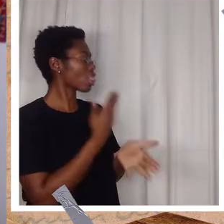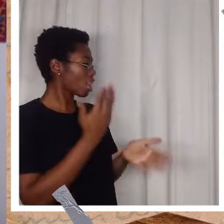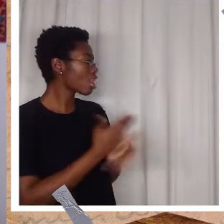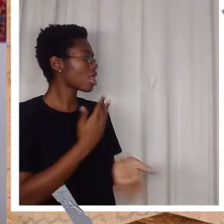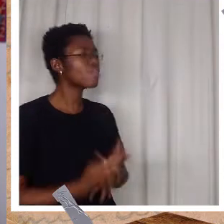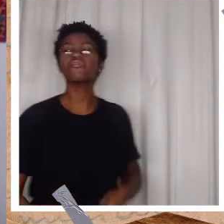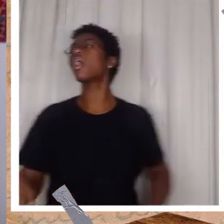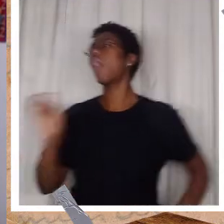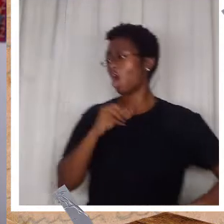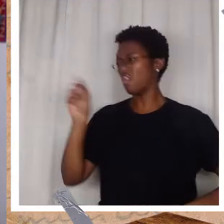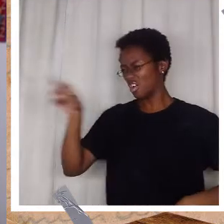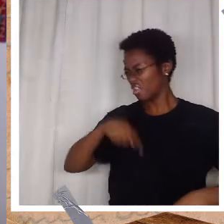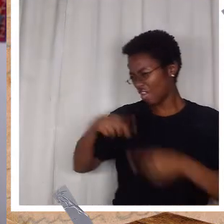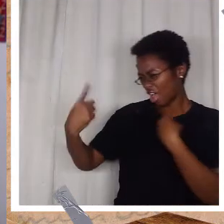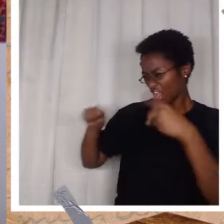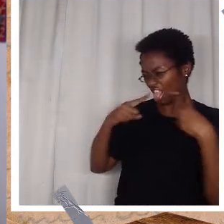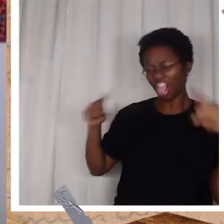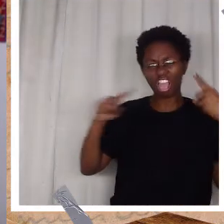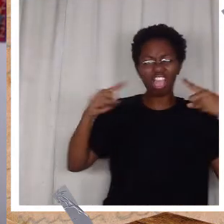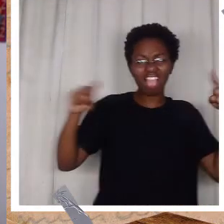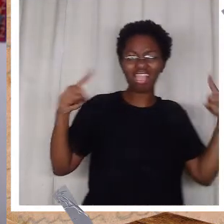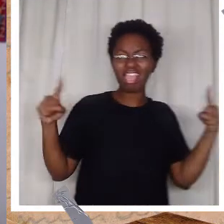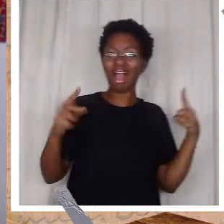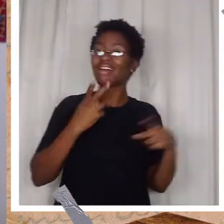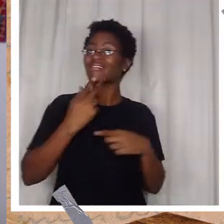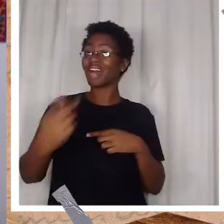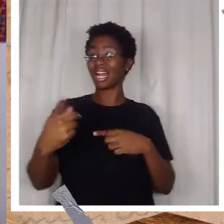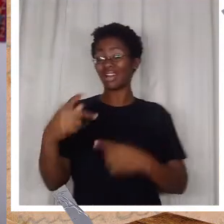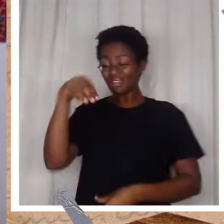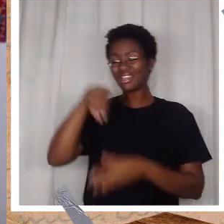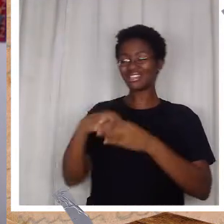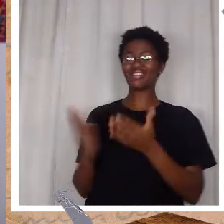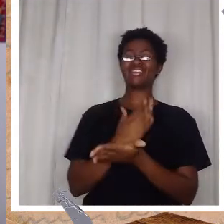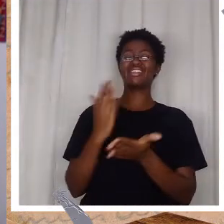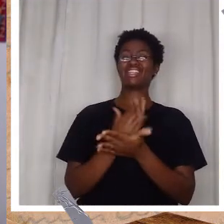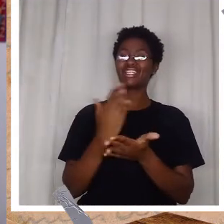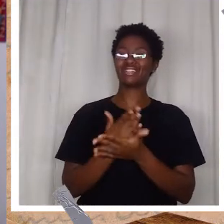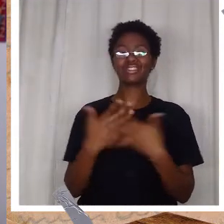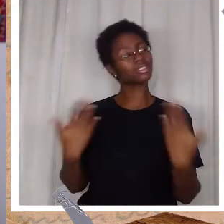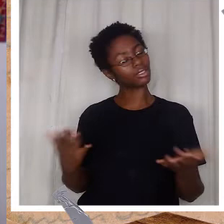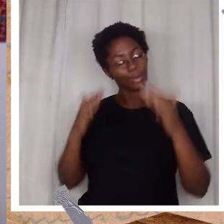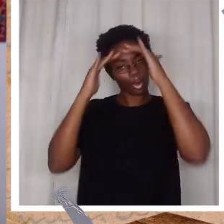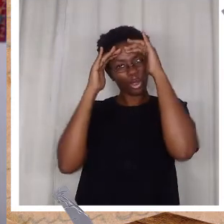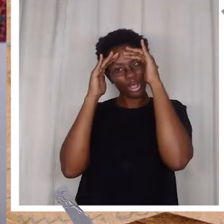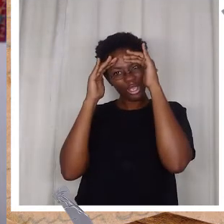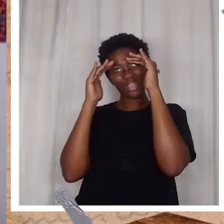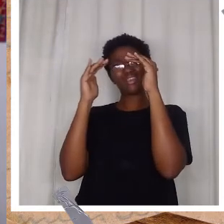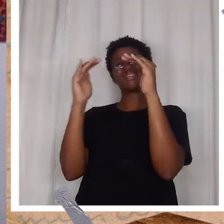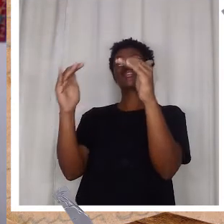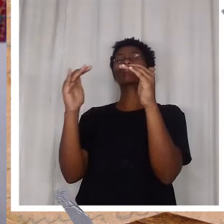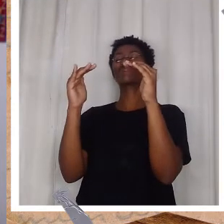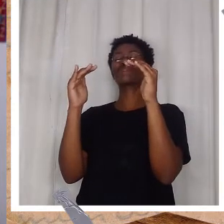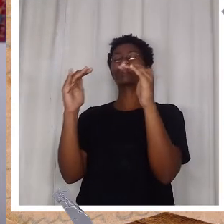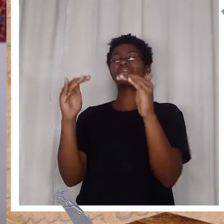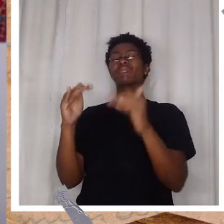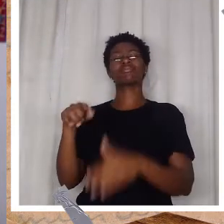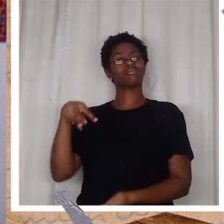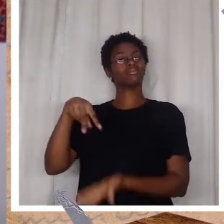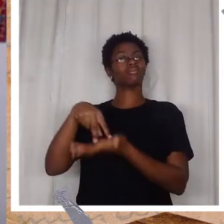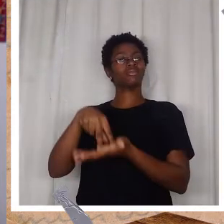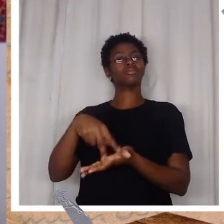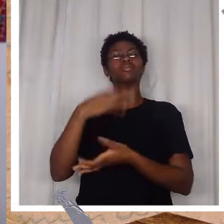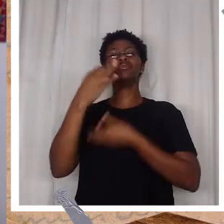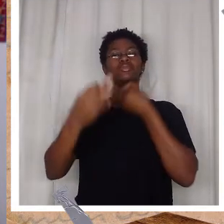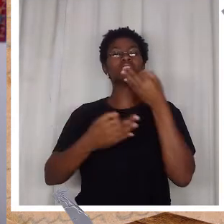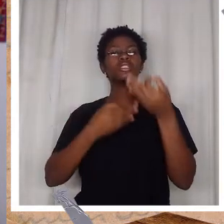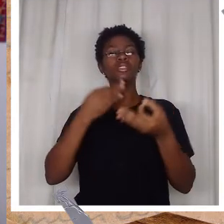ela denunciava através da obra. Então, fundamentalmente, esse respeito pelo lugar de fala de todos,